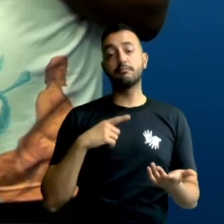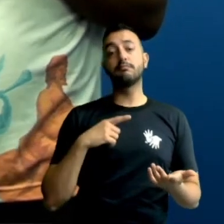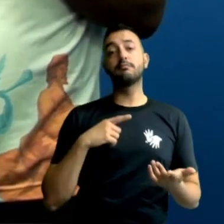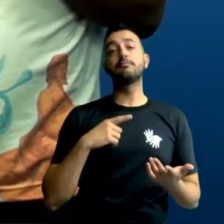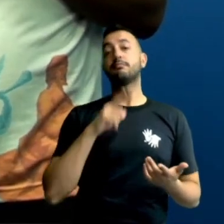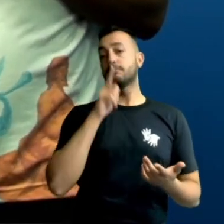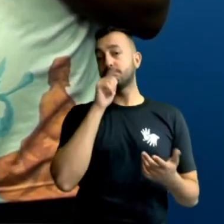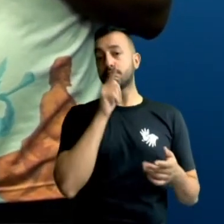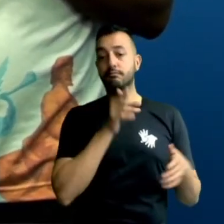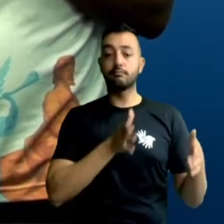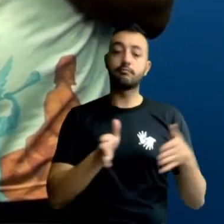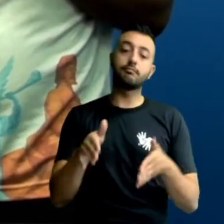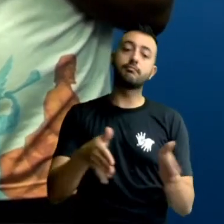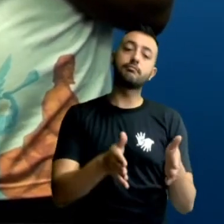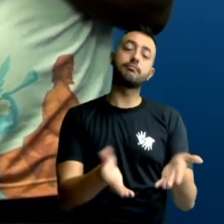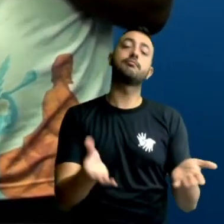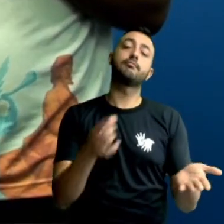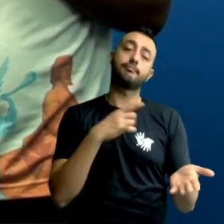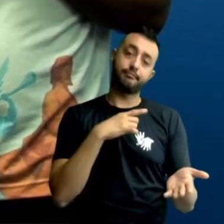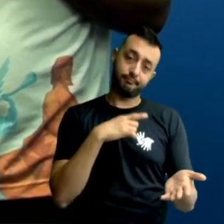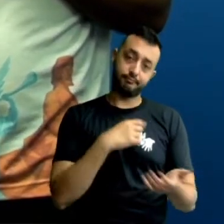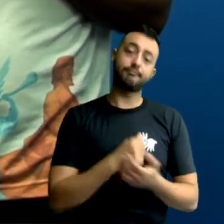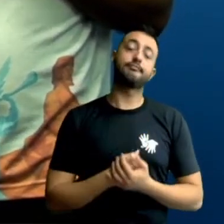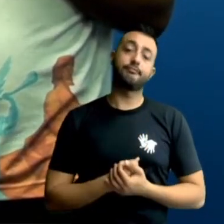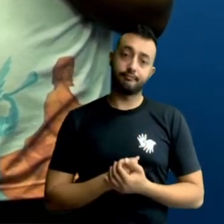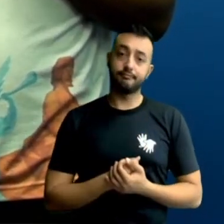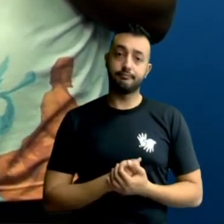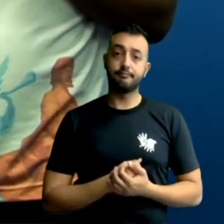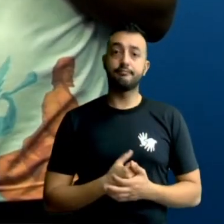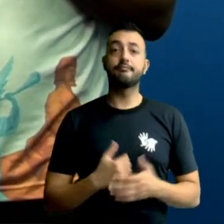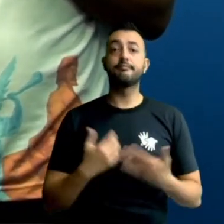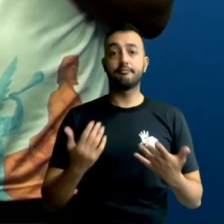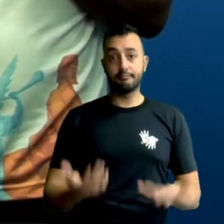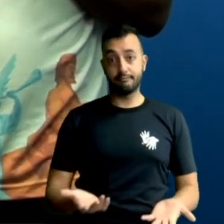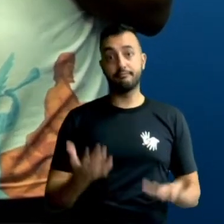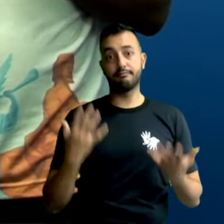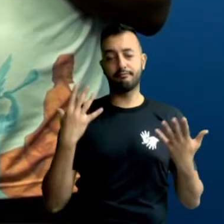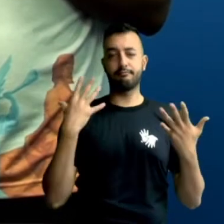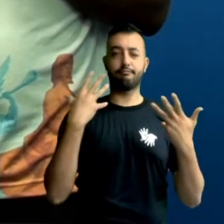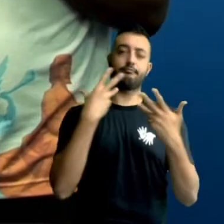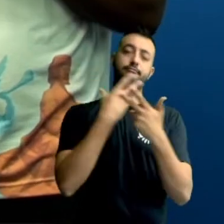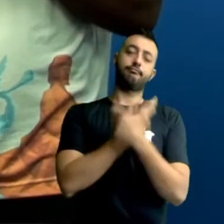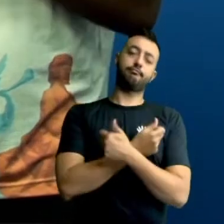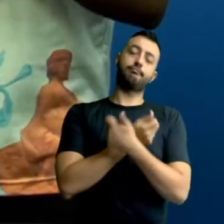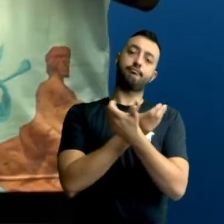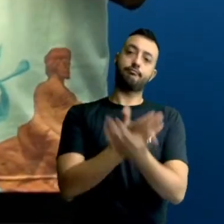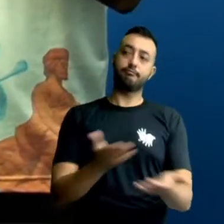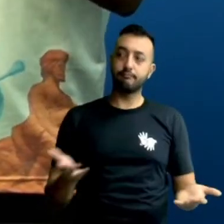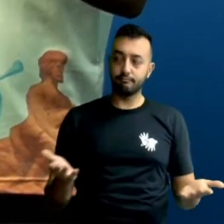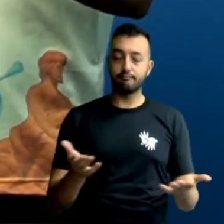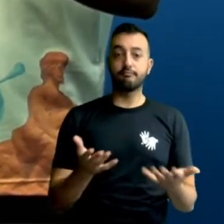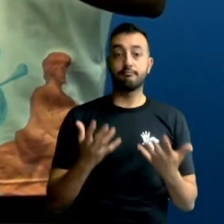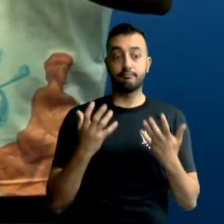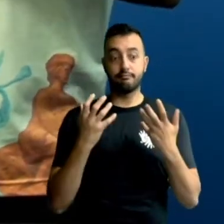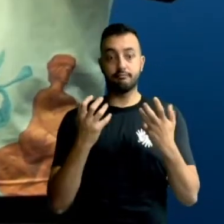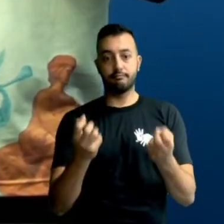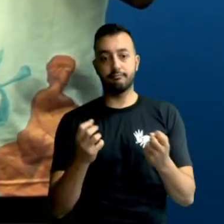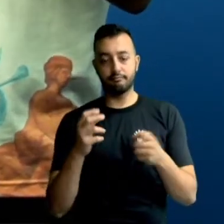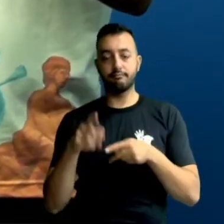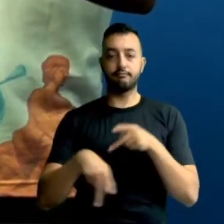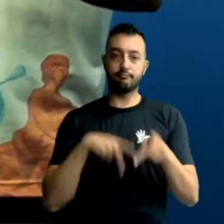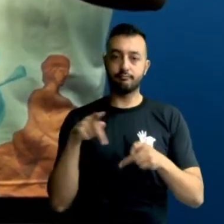de água, de rios que tem na região, né, essa riqueza que se tem. Então, a população ela